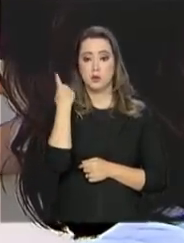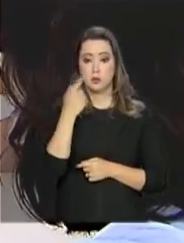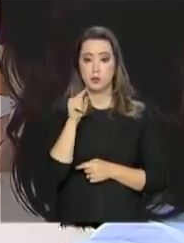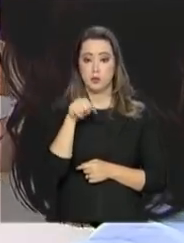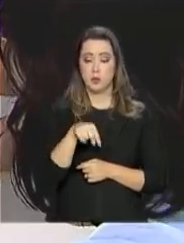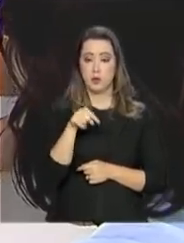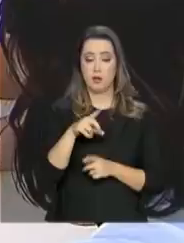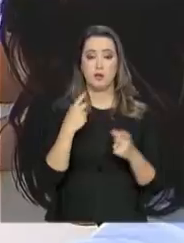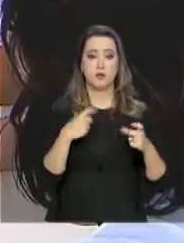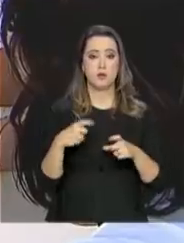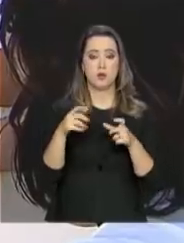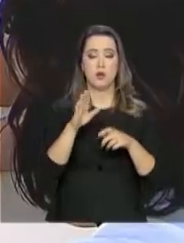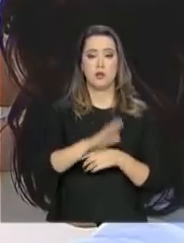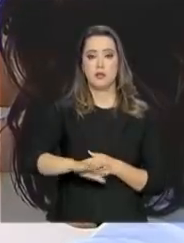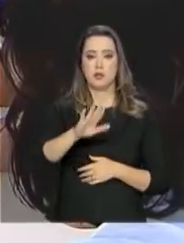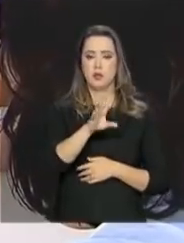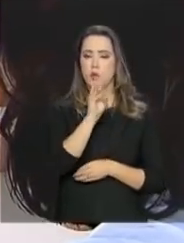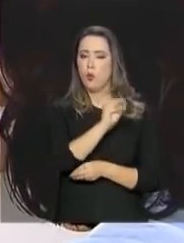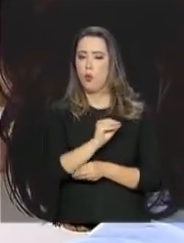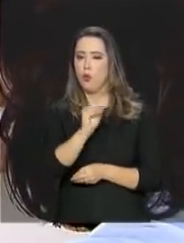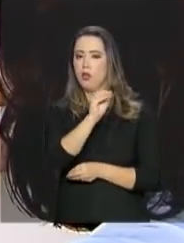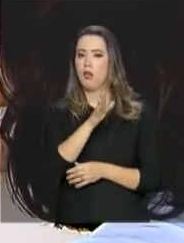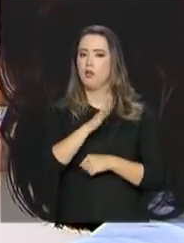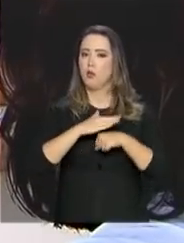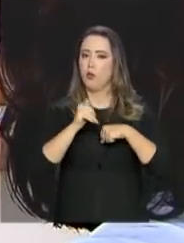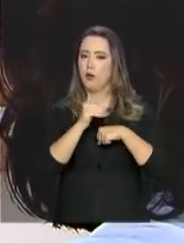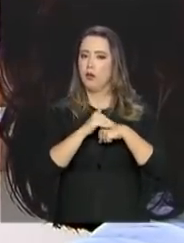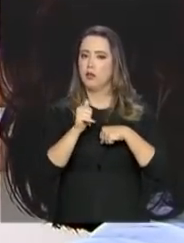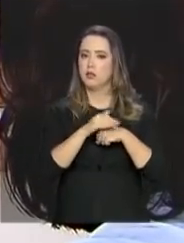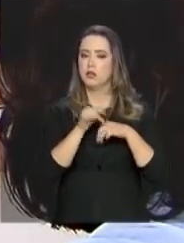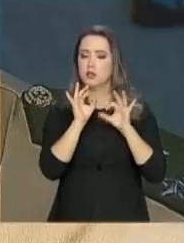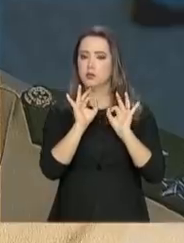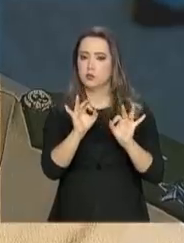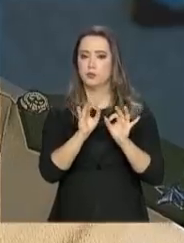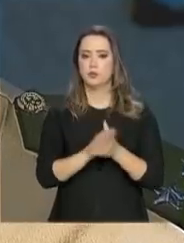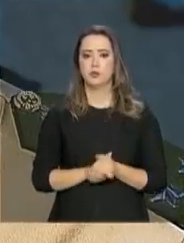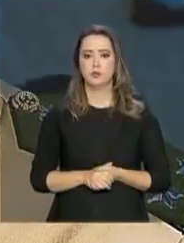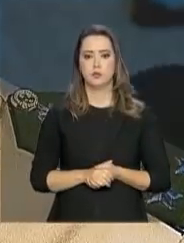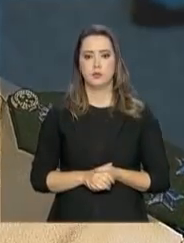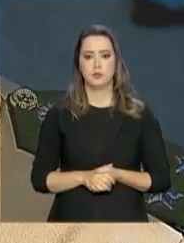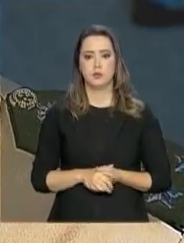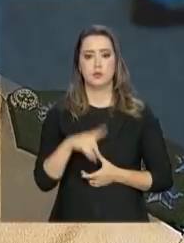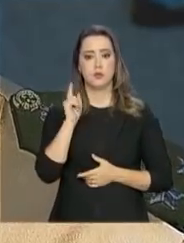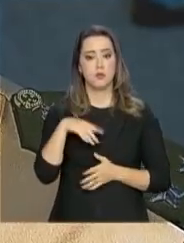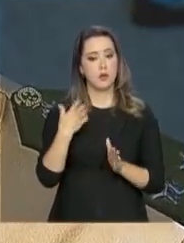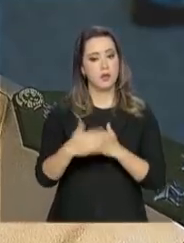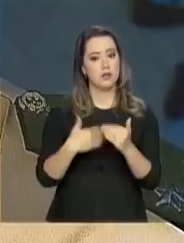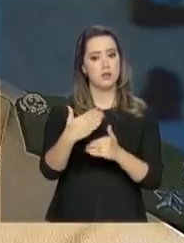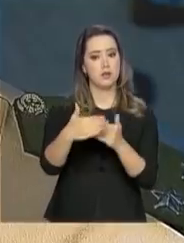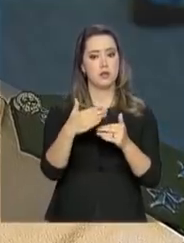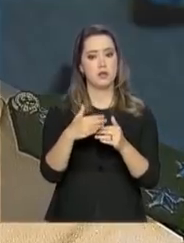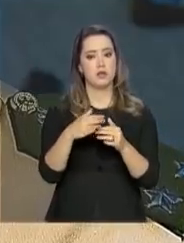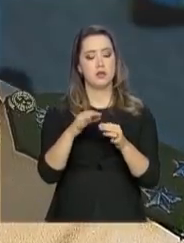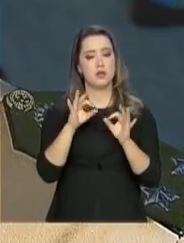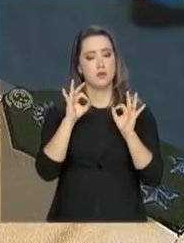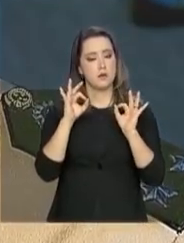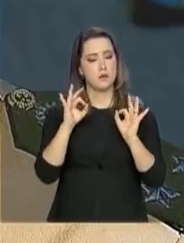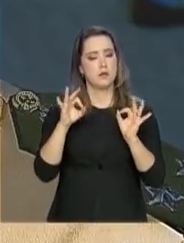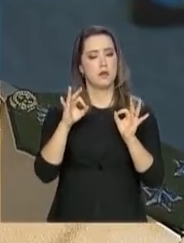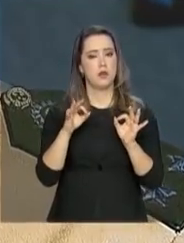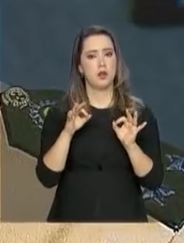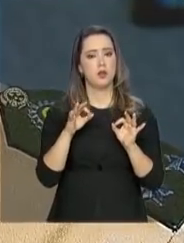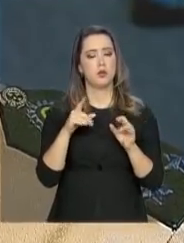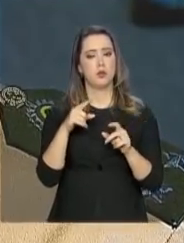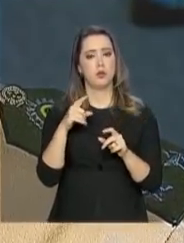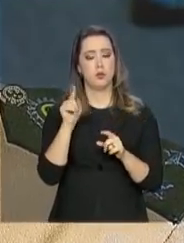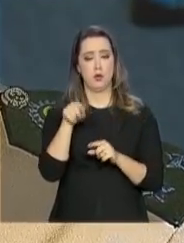essas crianças são tratadas com carinho e disciplina é desenvolver disciplina desenvolver respeito ao